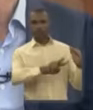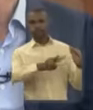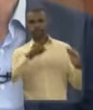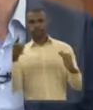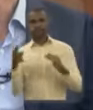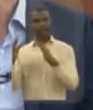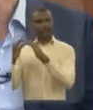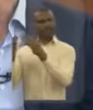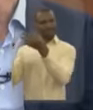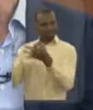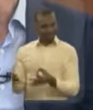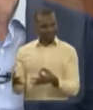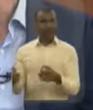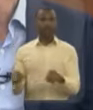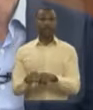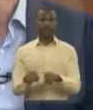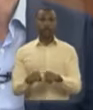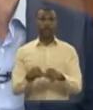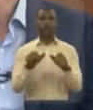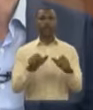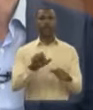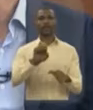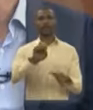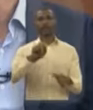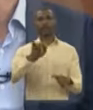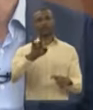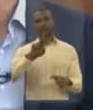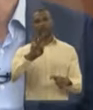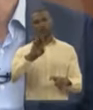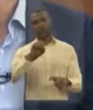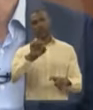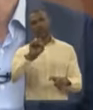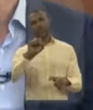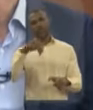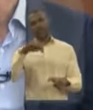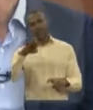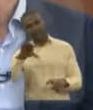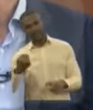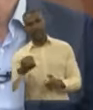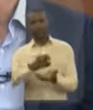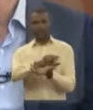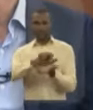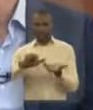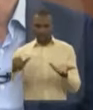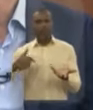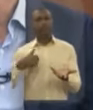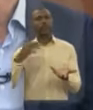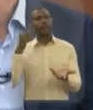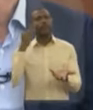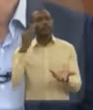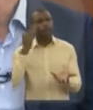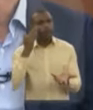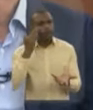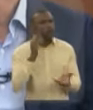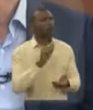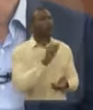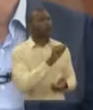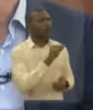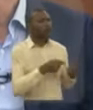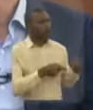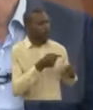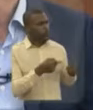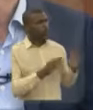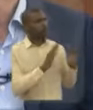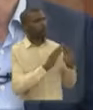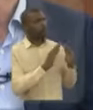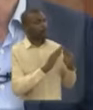decente tem outras como Espírito Santo tem outros como também no caçaquera eu queria saber exatamente qual é a sua política